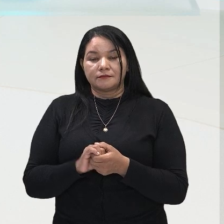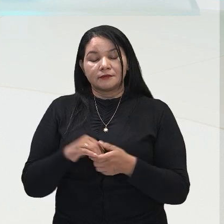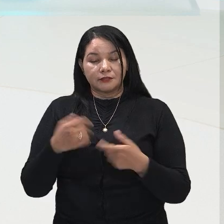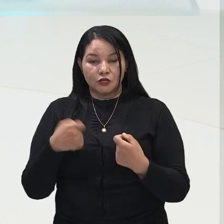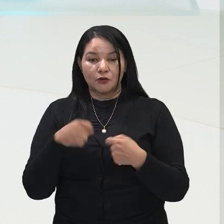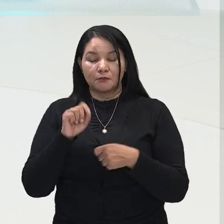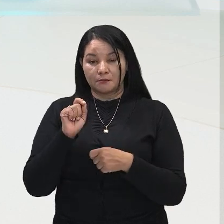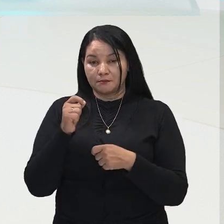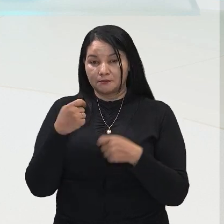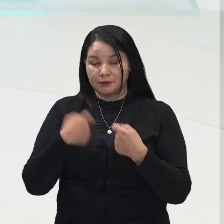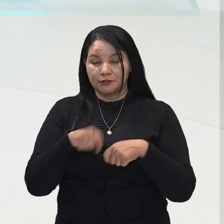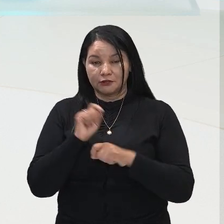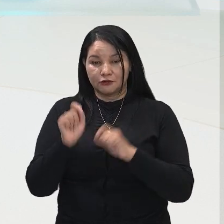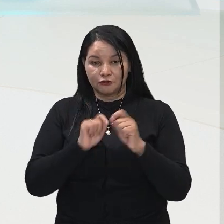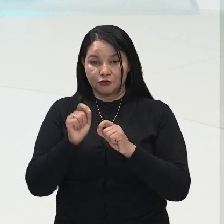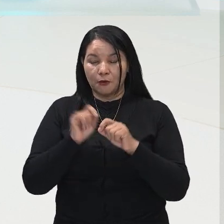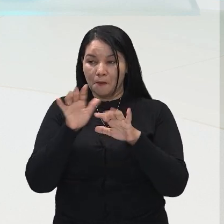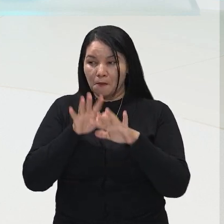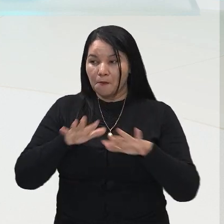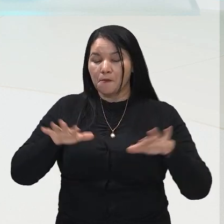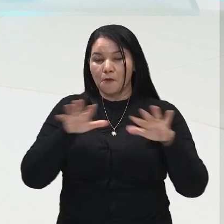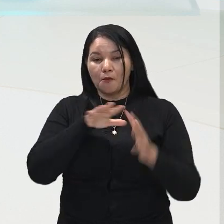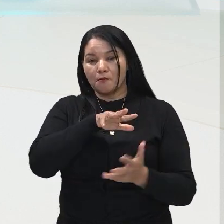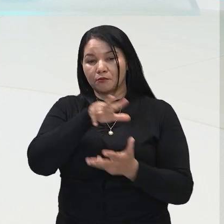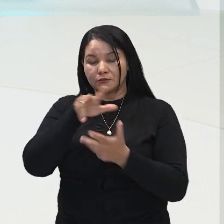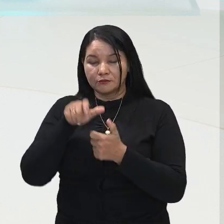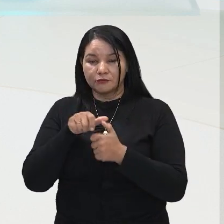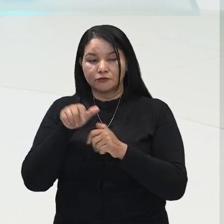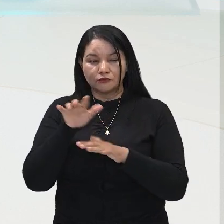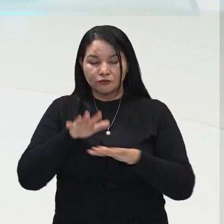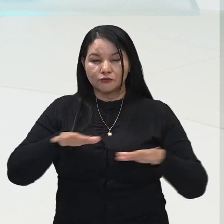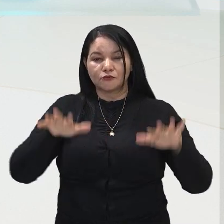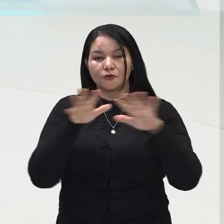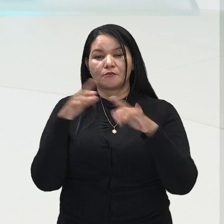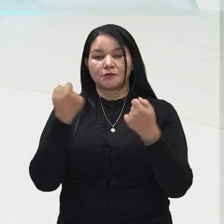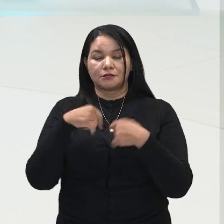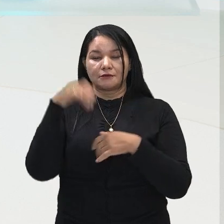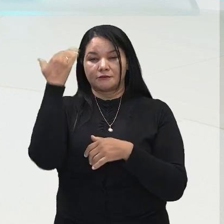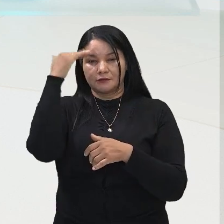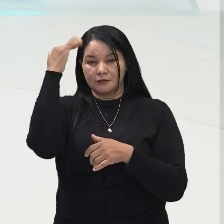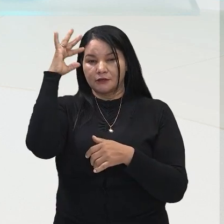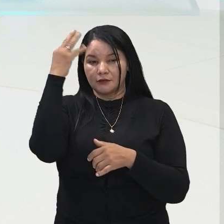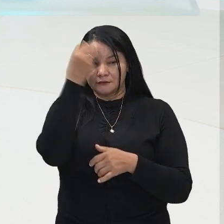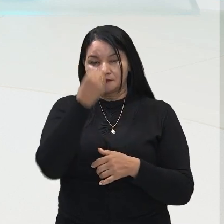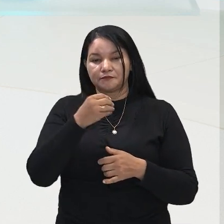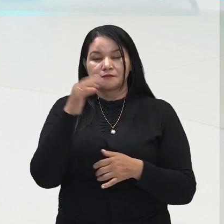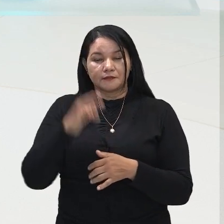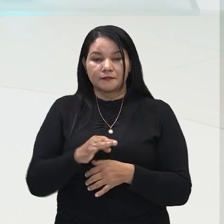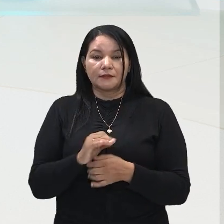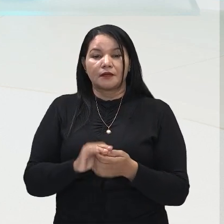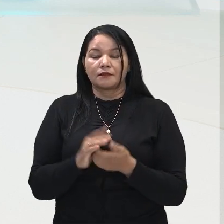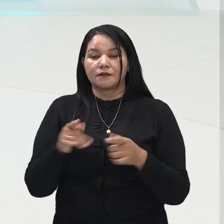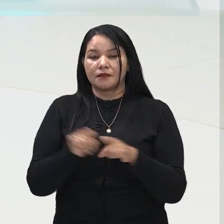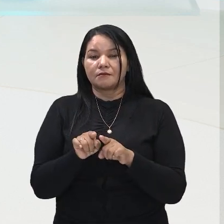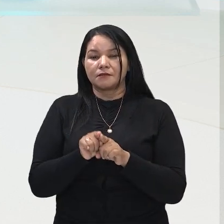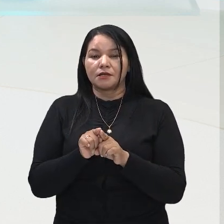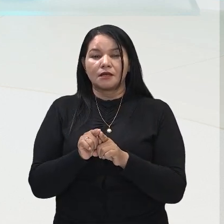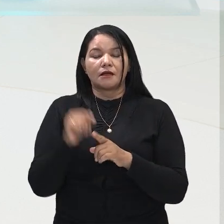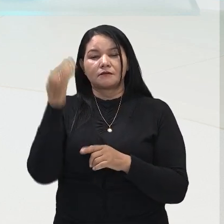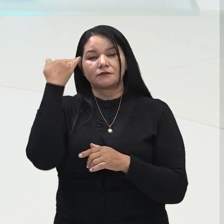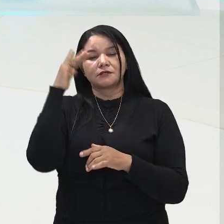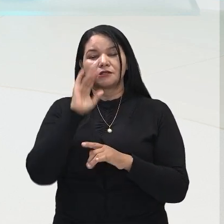interpretar o mundo ao nosso redor e automaticamente compreender que tudo passa por um